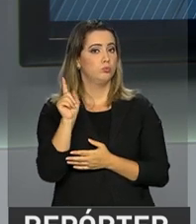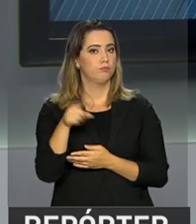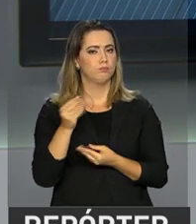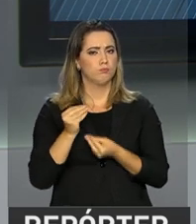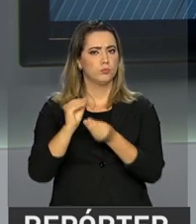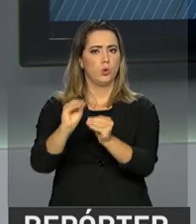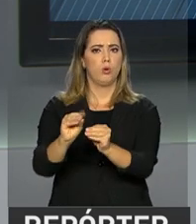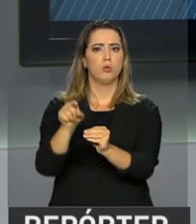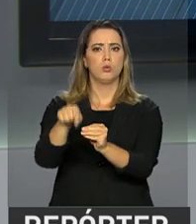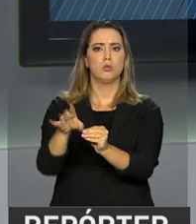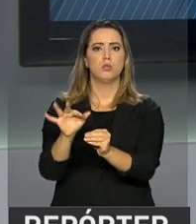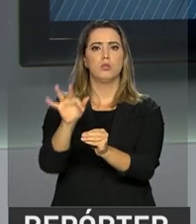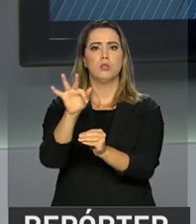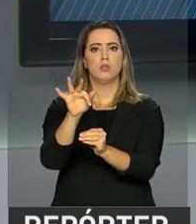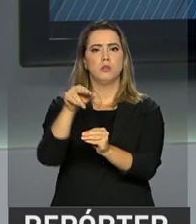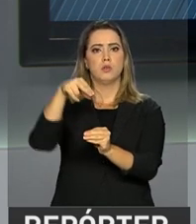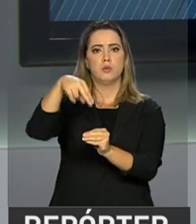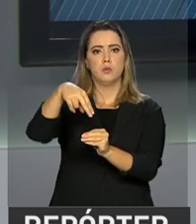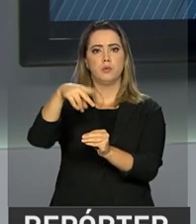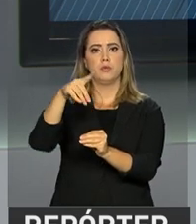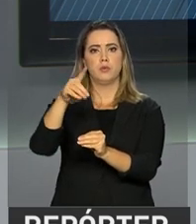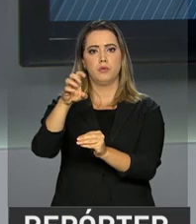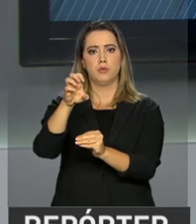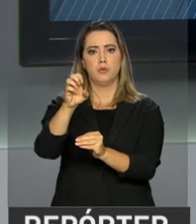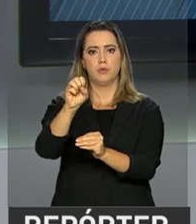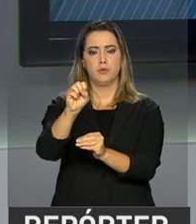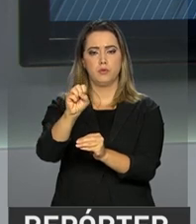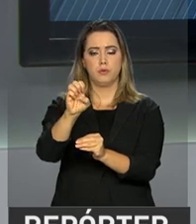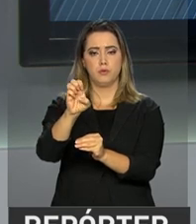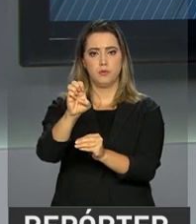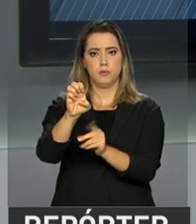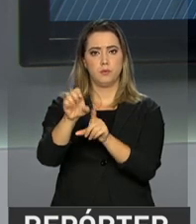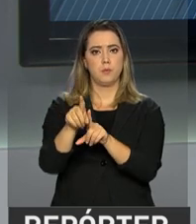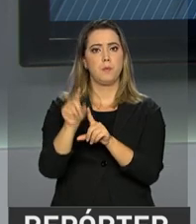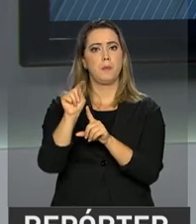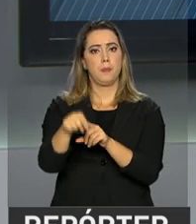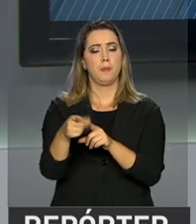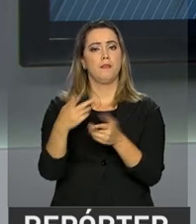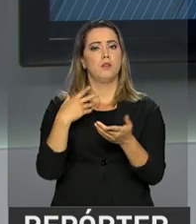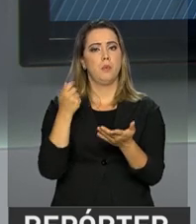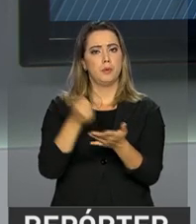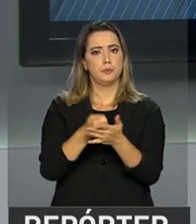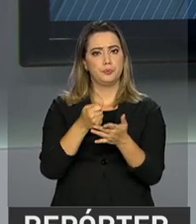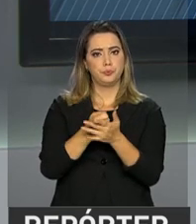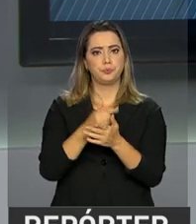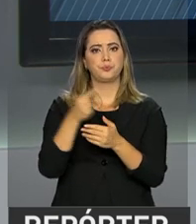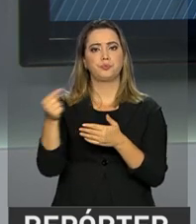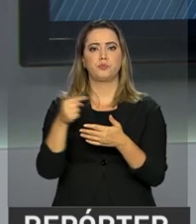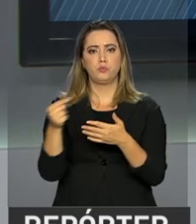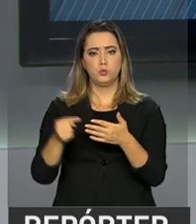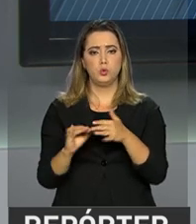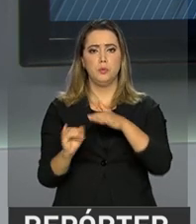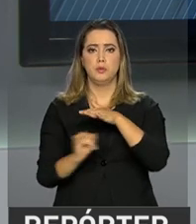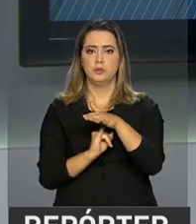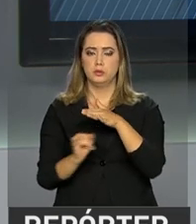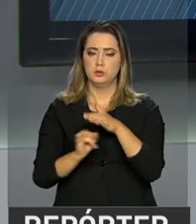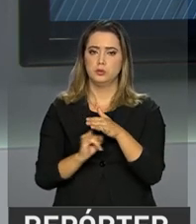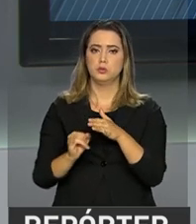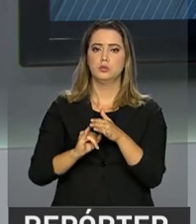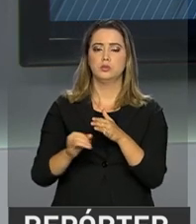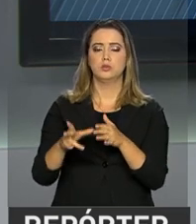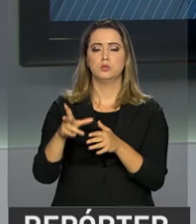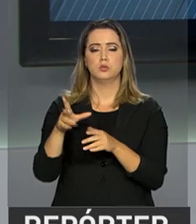ao fundo nacional de desenvolvimento da educação o fnde é que faz o pagamento para as instituições de ensino